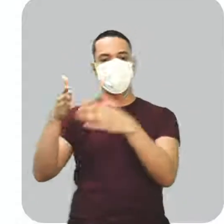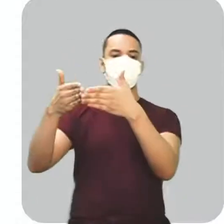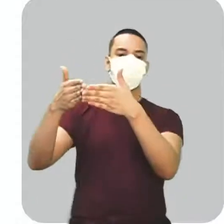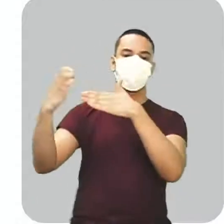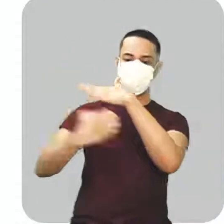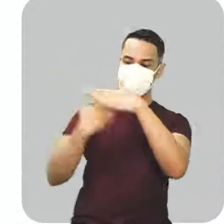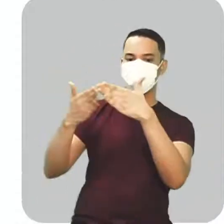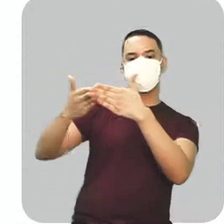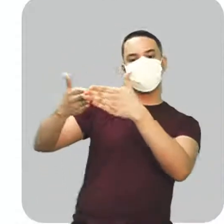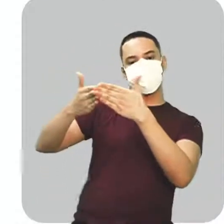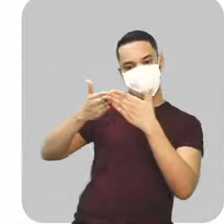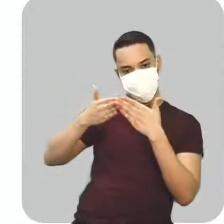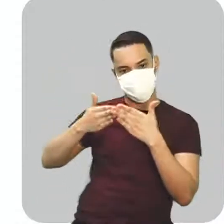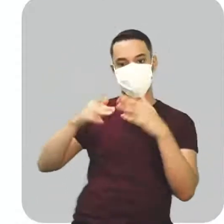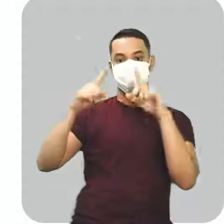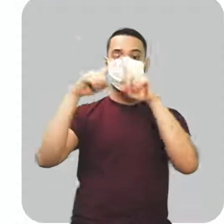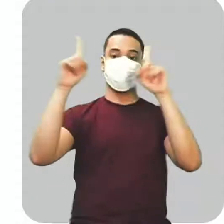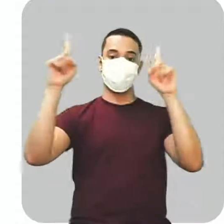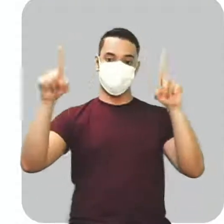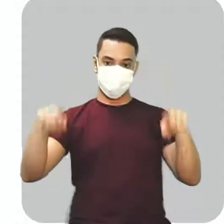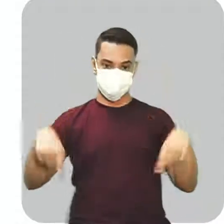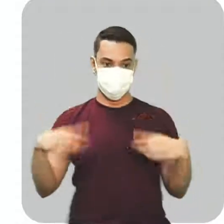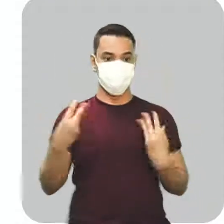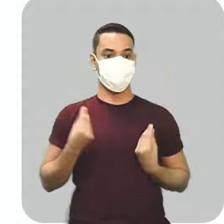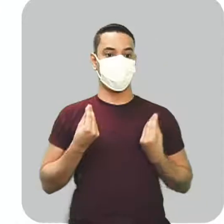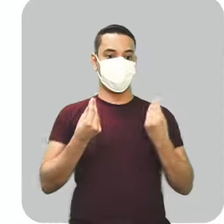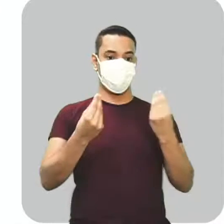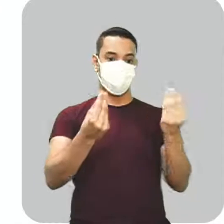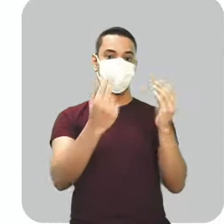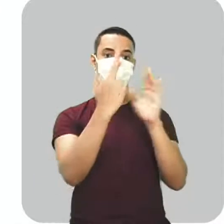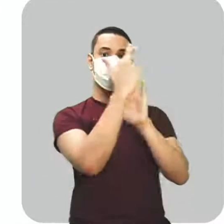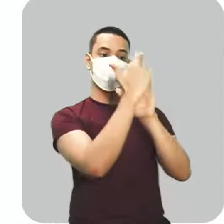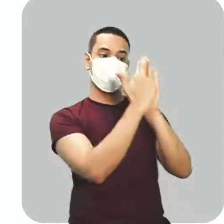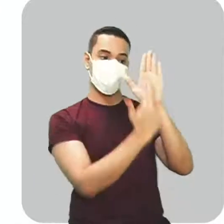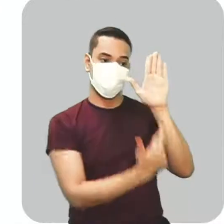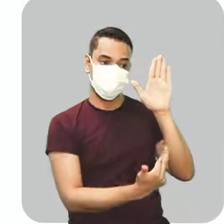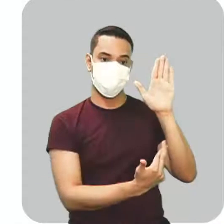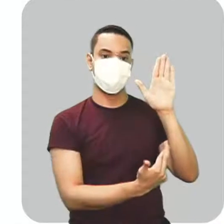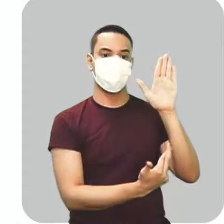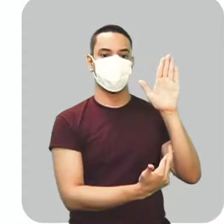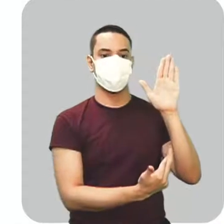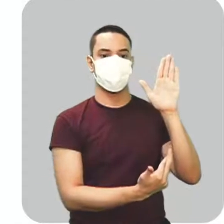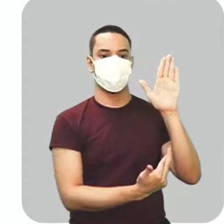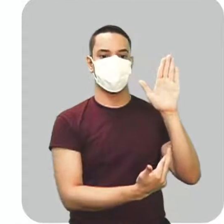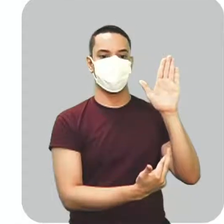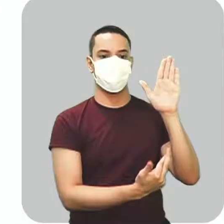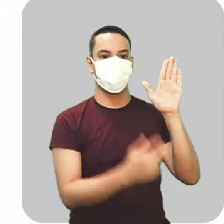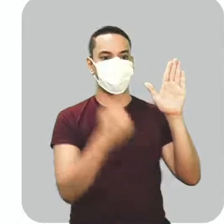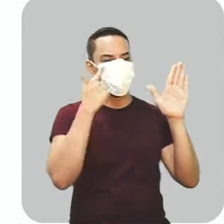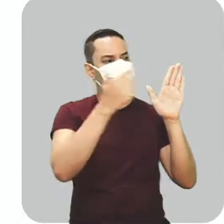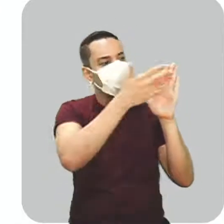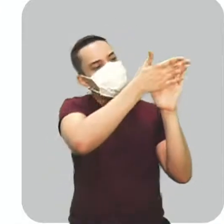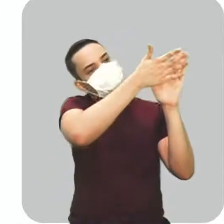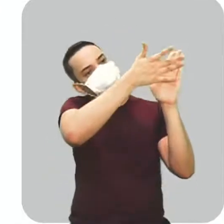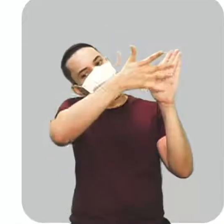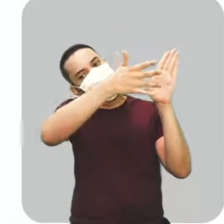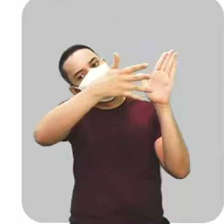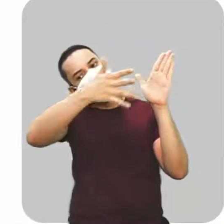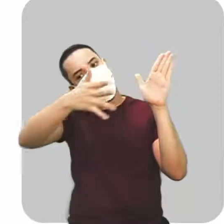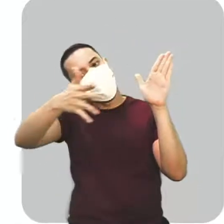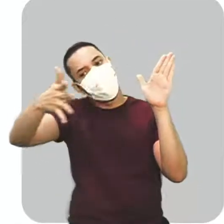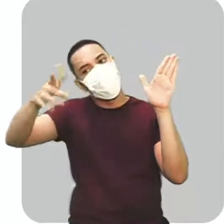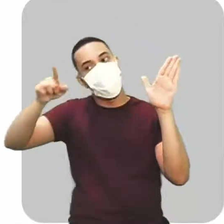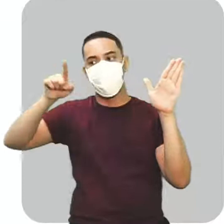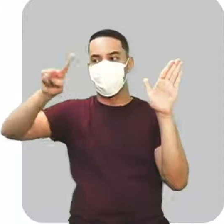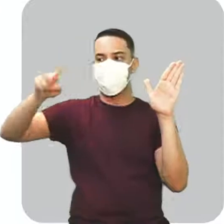empresa solicitou aos funcionários a entrega dos relatórios. Parou aqui, ó. Ó,